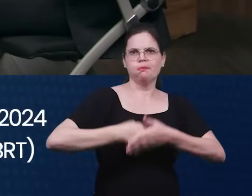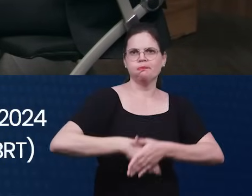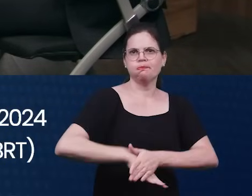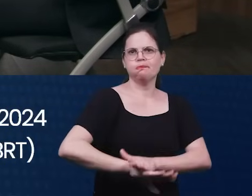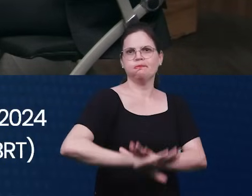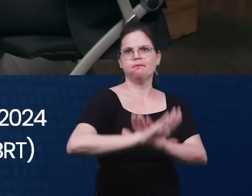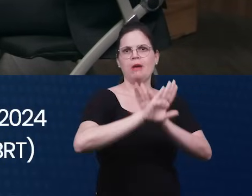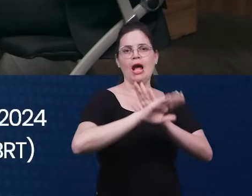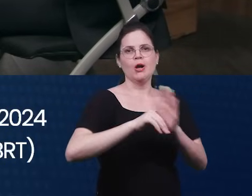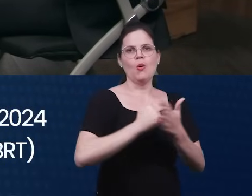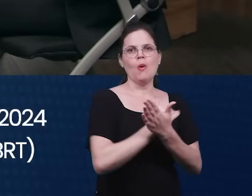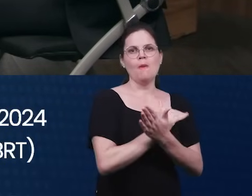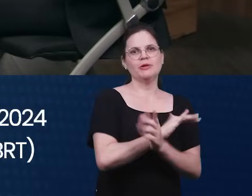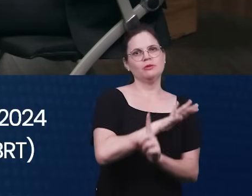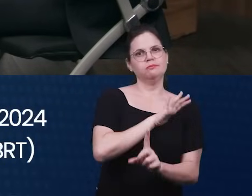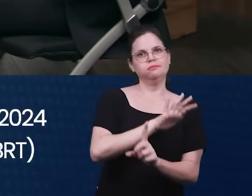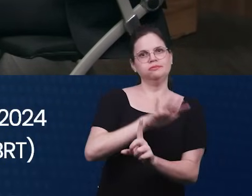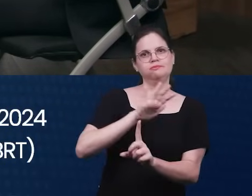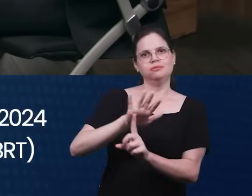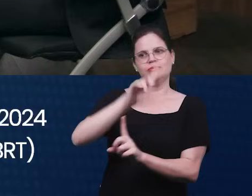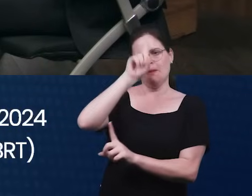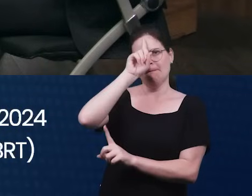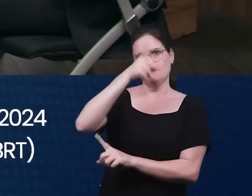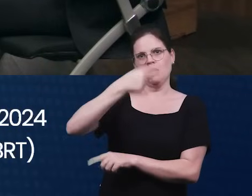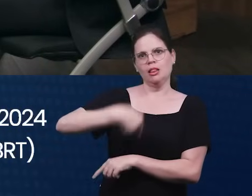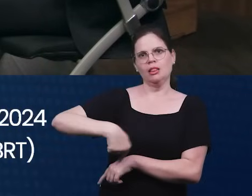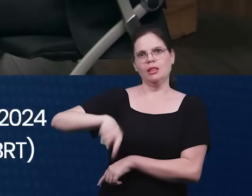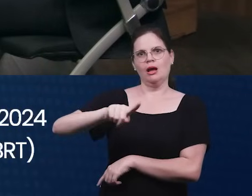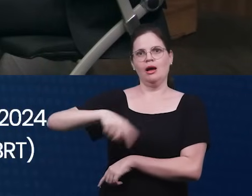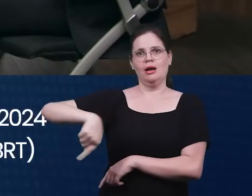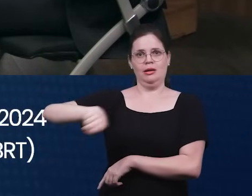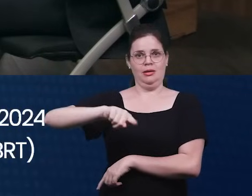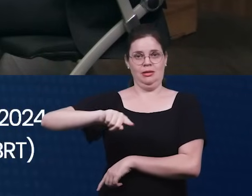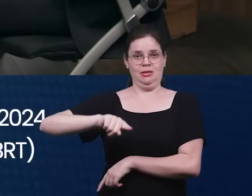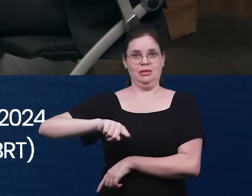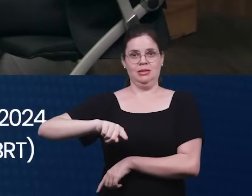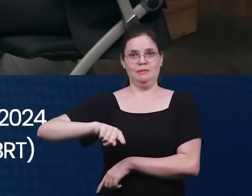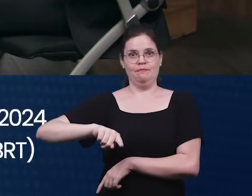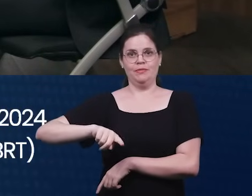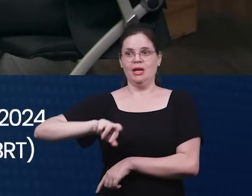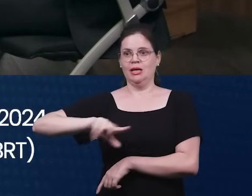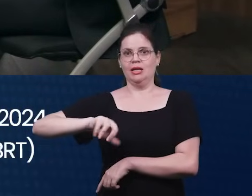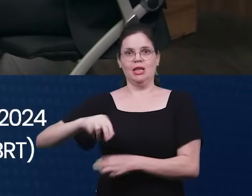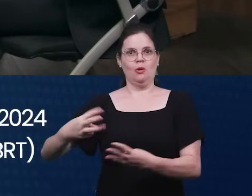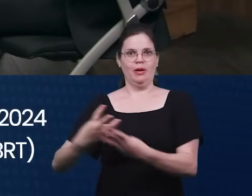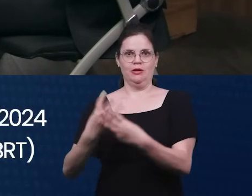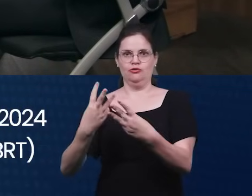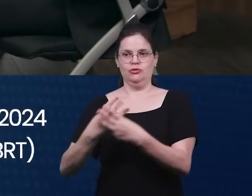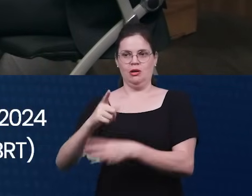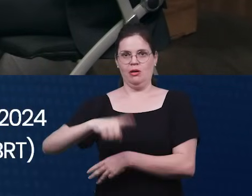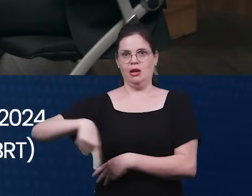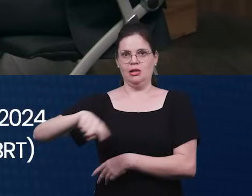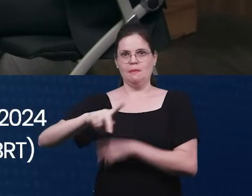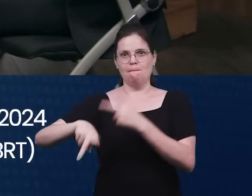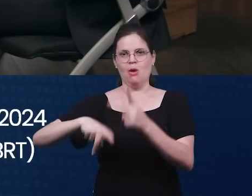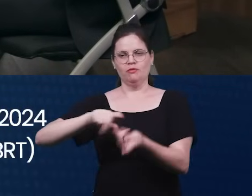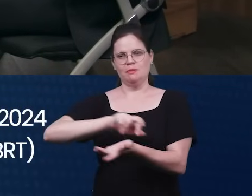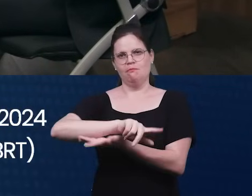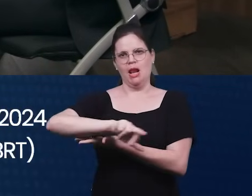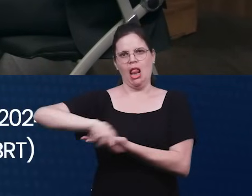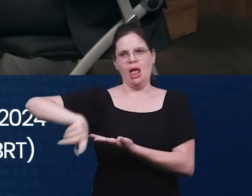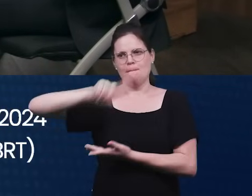querer impor aos convertidos em Jesus que não eram judeus ou seja os gentios